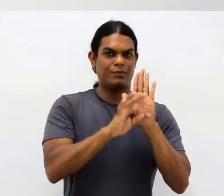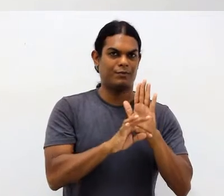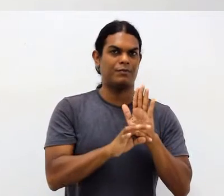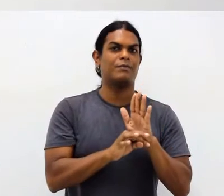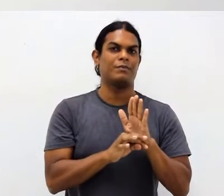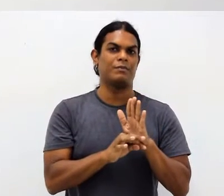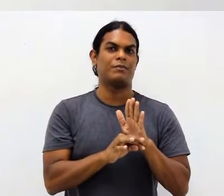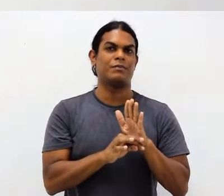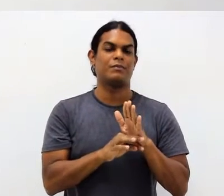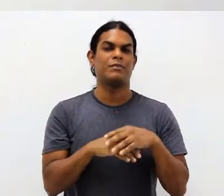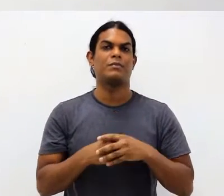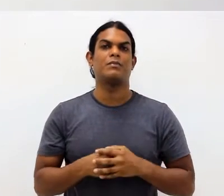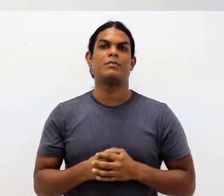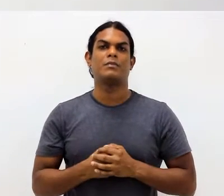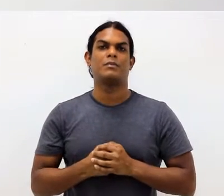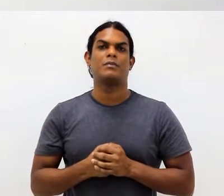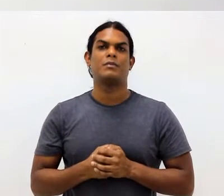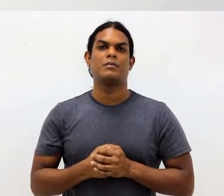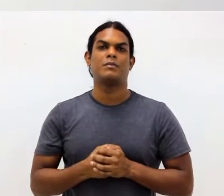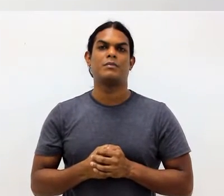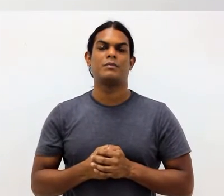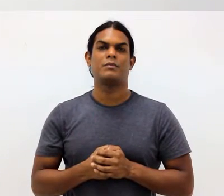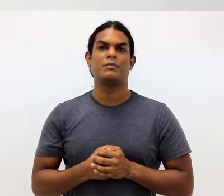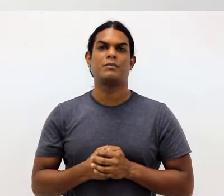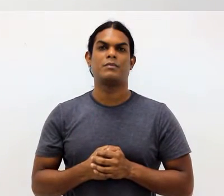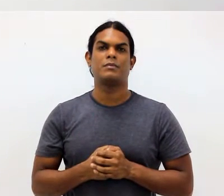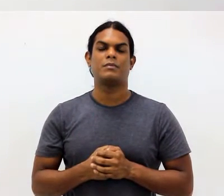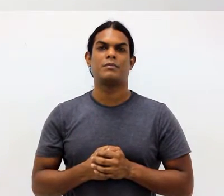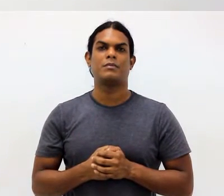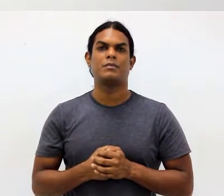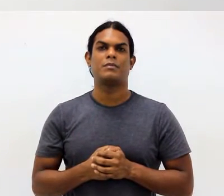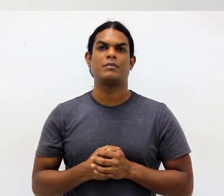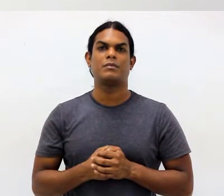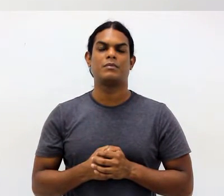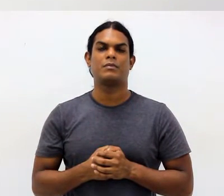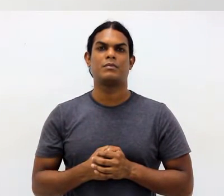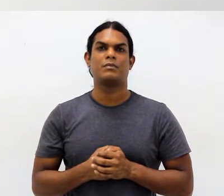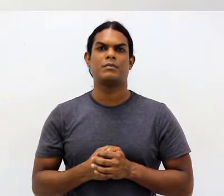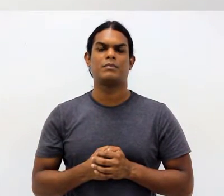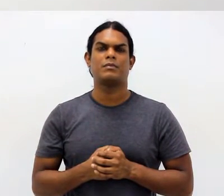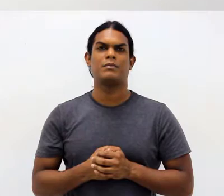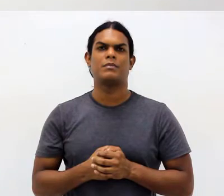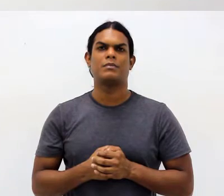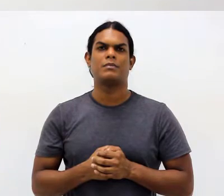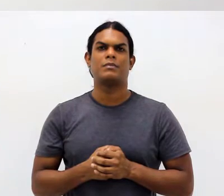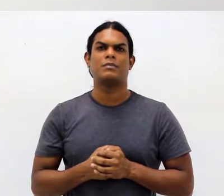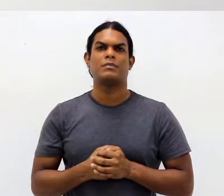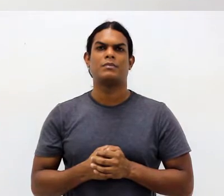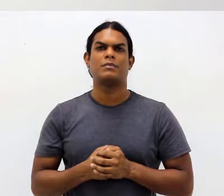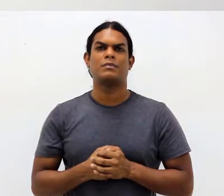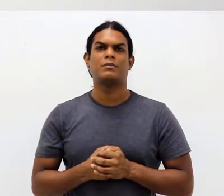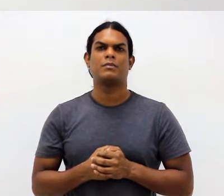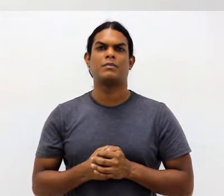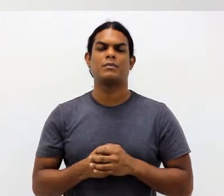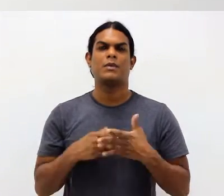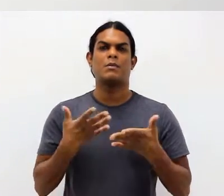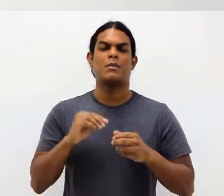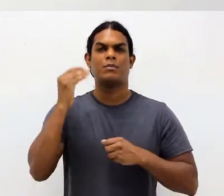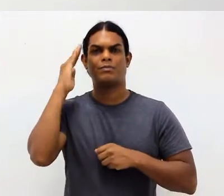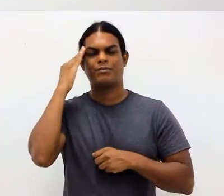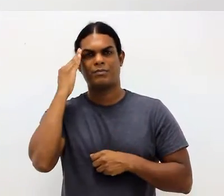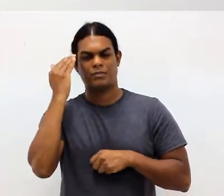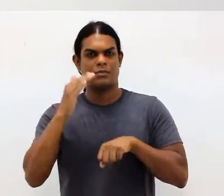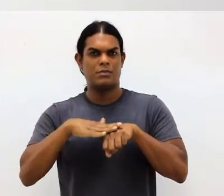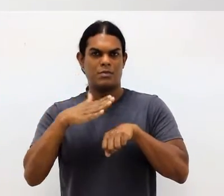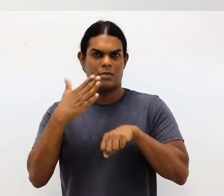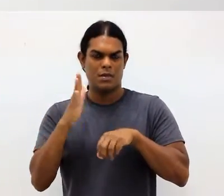talvez você esteja se questionando, mas como a gente iria garantir a veracidade de um conteúdo se ele é produzido por várias pessoas? Bom, para que a